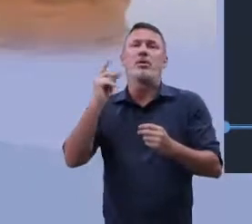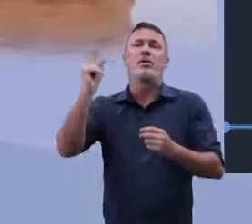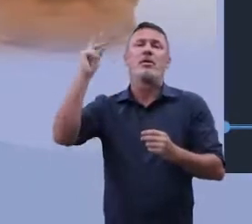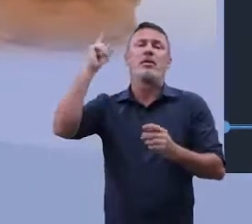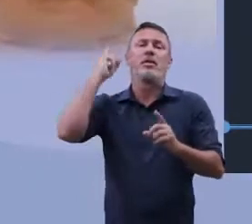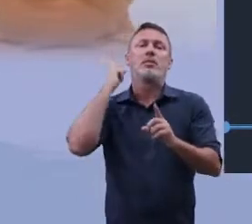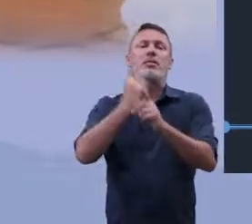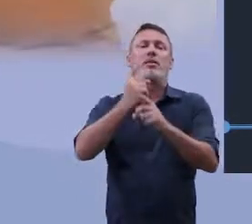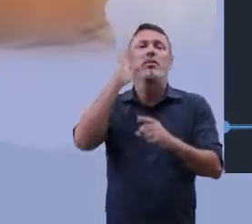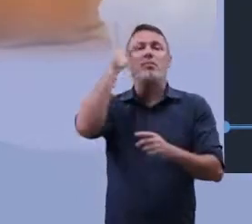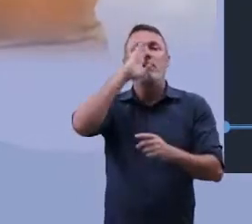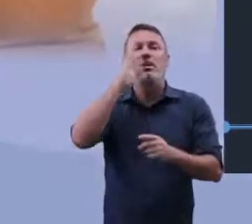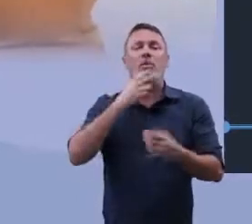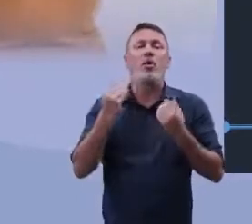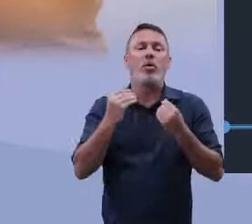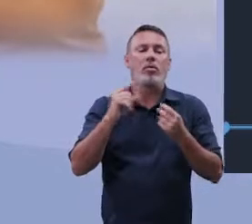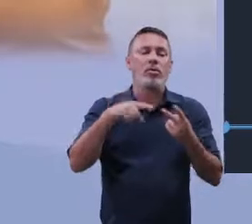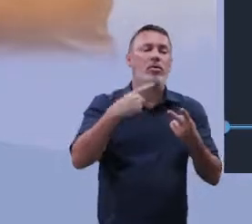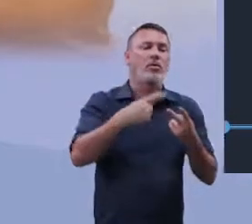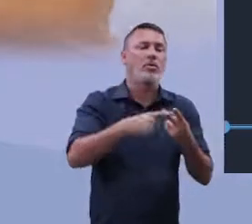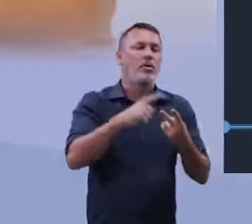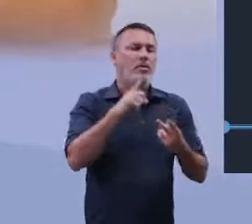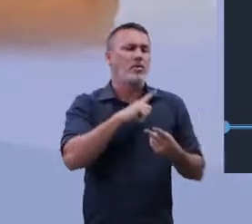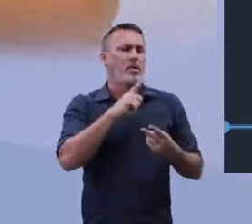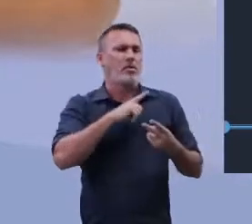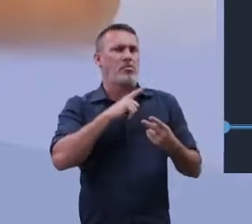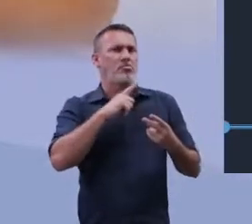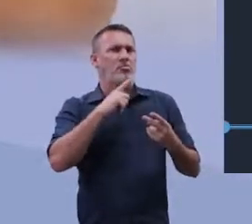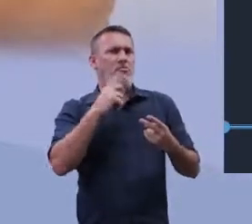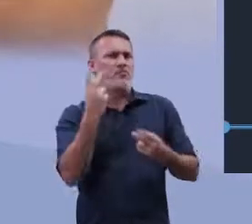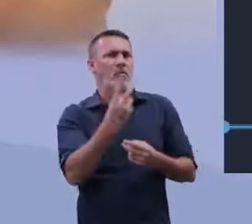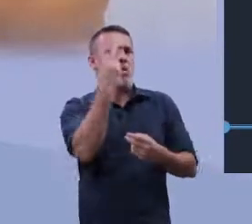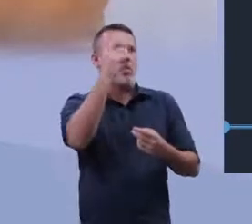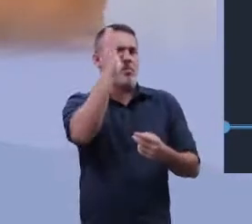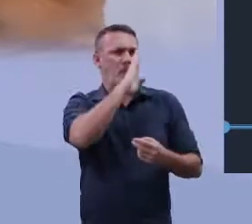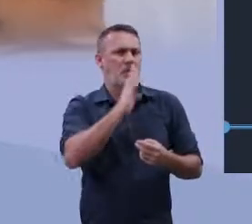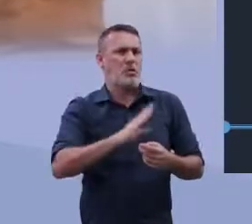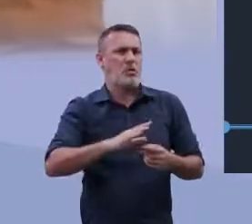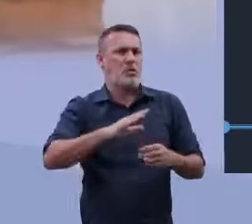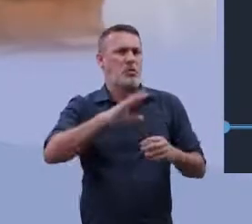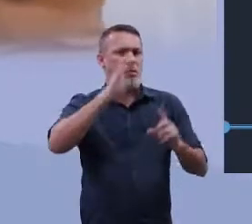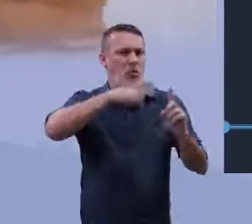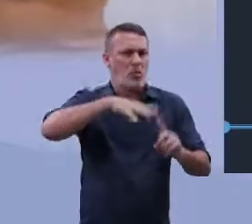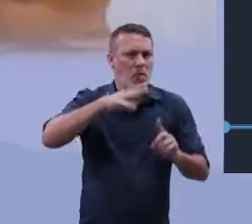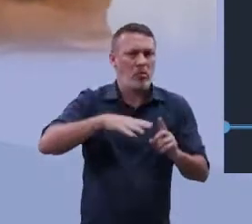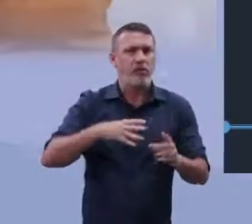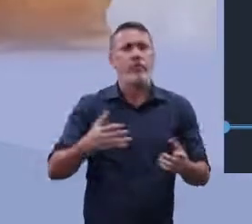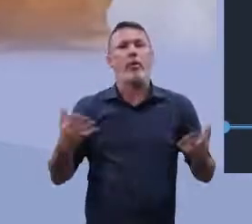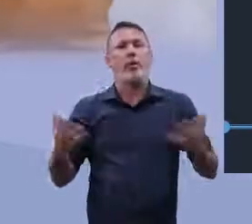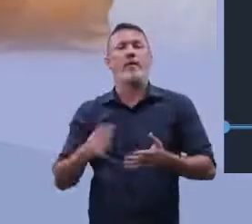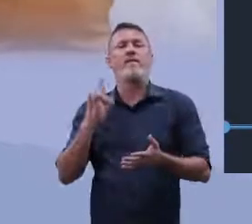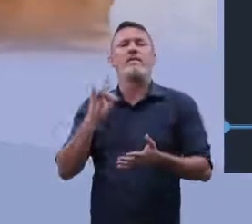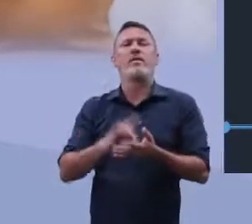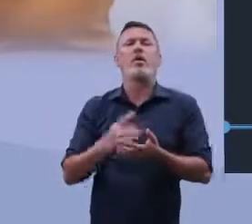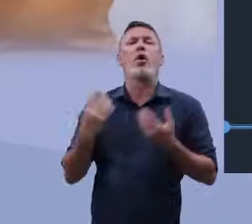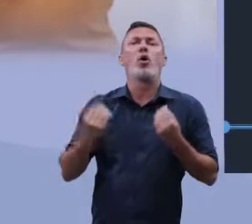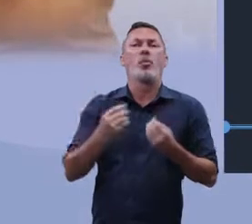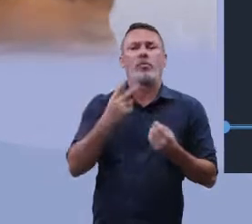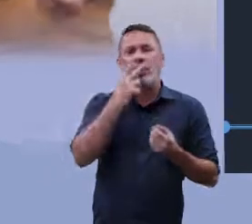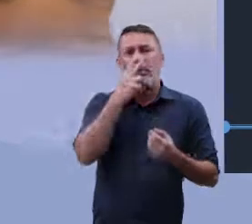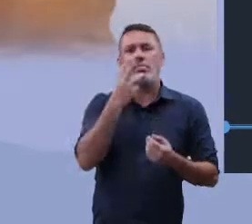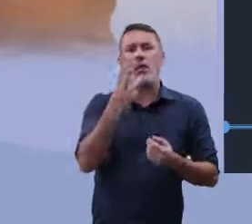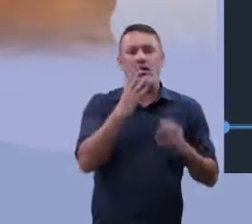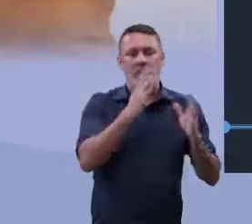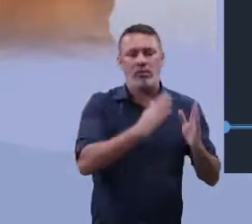depois a ideia do nacionalismo, do idolatrar o país, e hoje voltar o Brasil da verdadeira, né? Mostrar